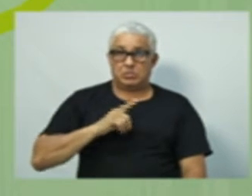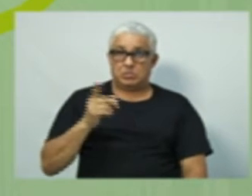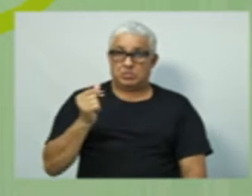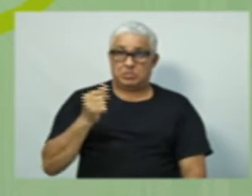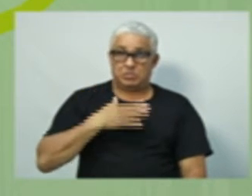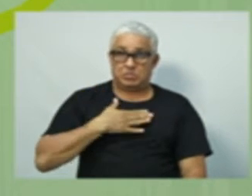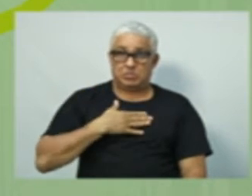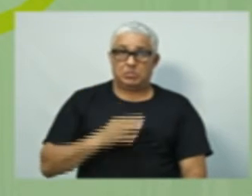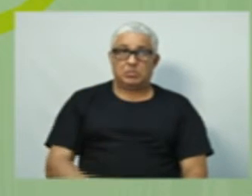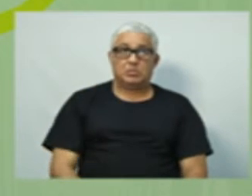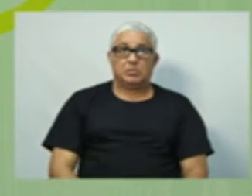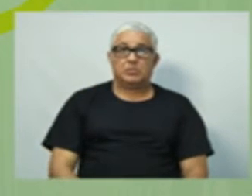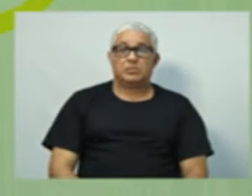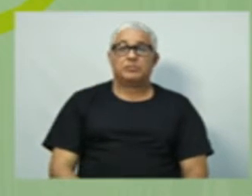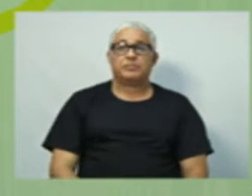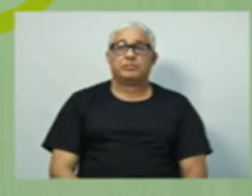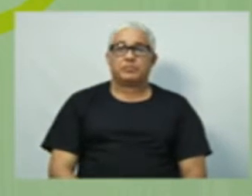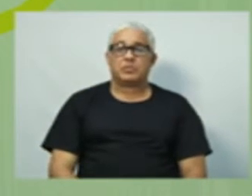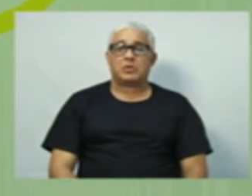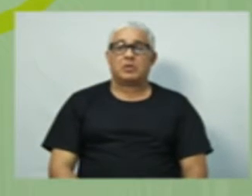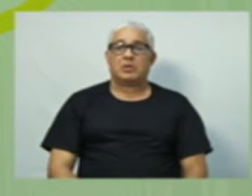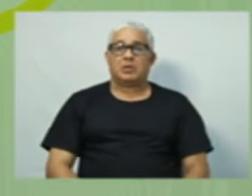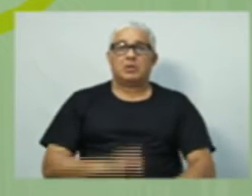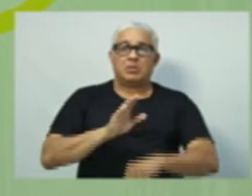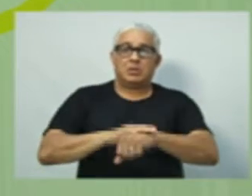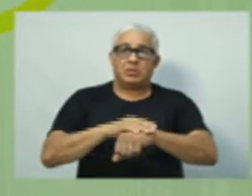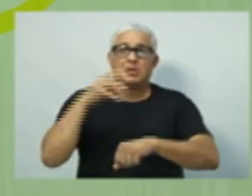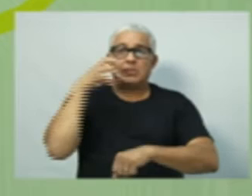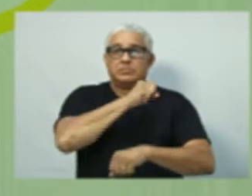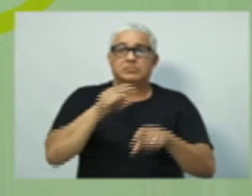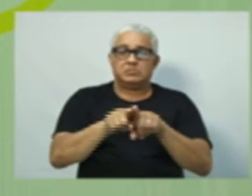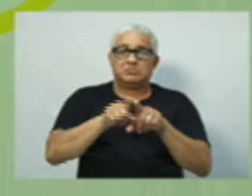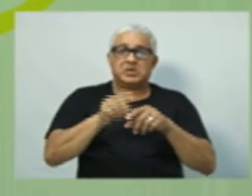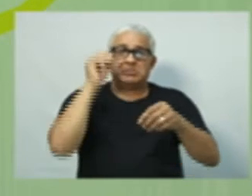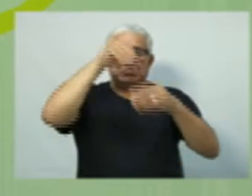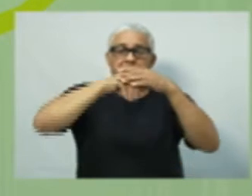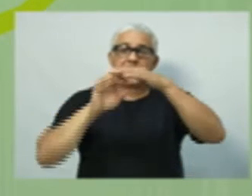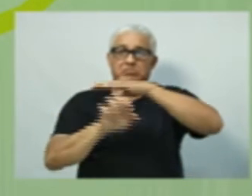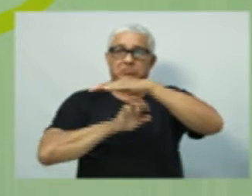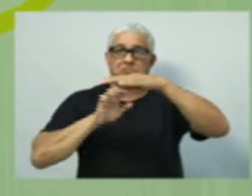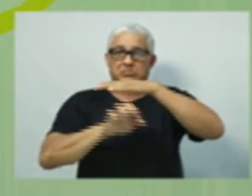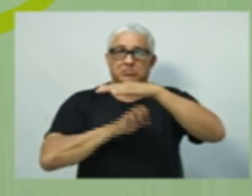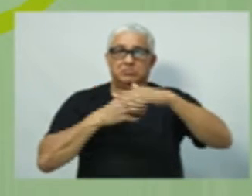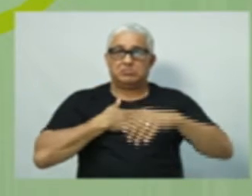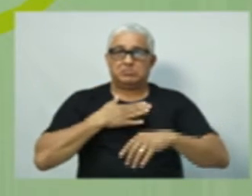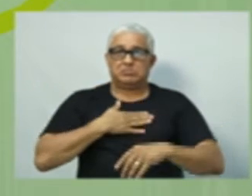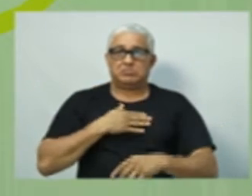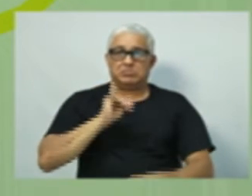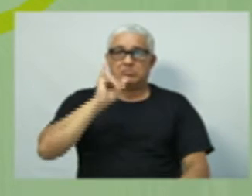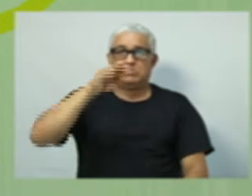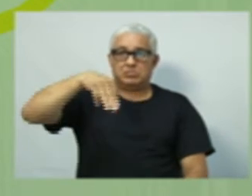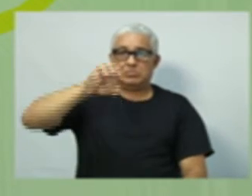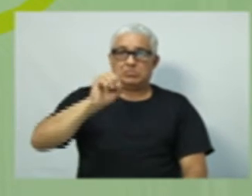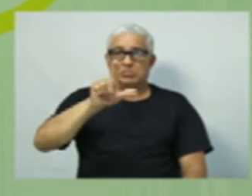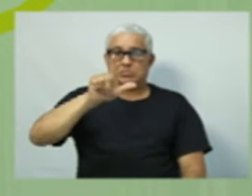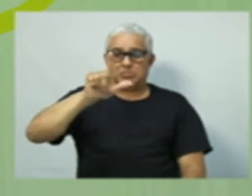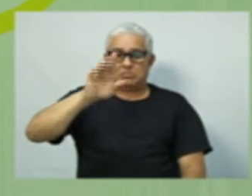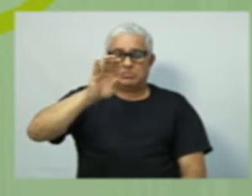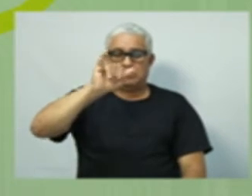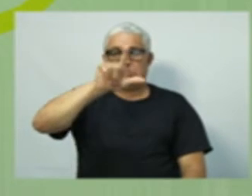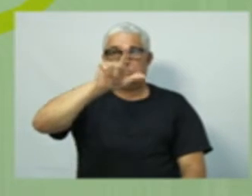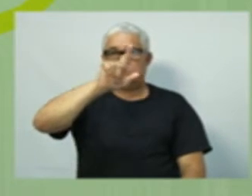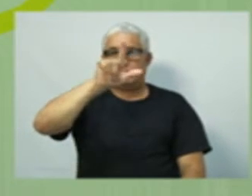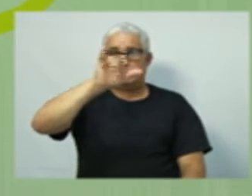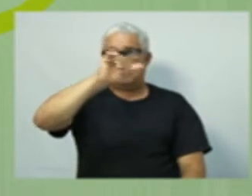de konko de curto prazo é está empregado nos meus imobilizado que a gente chama na minha